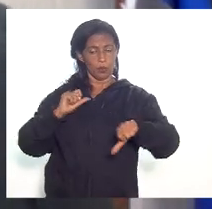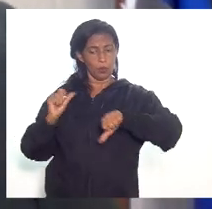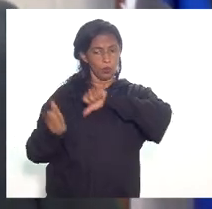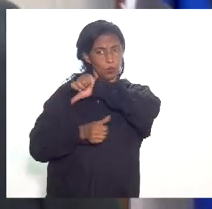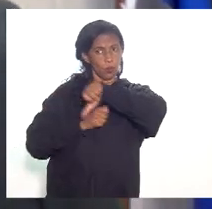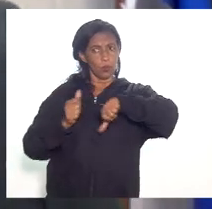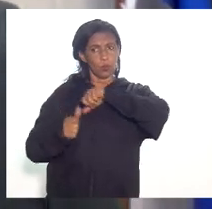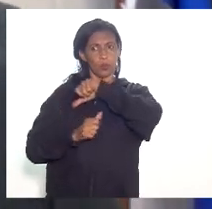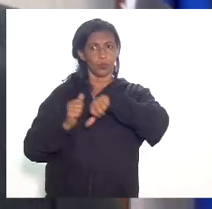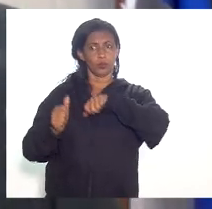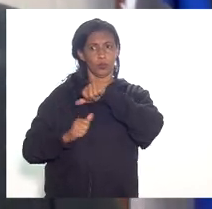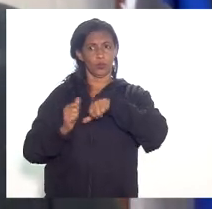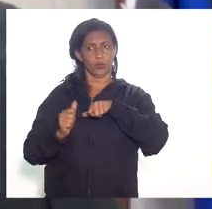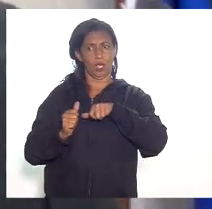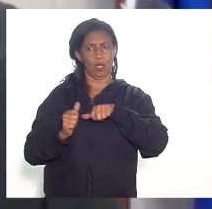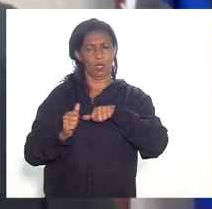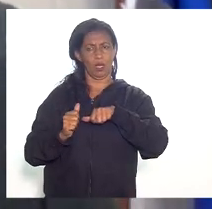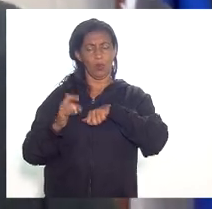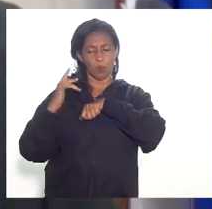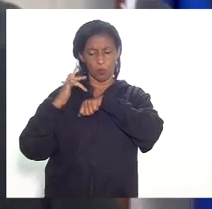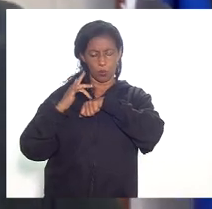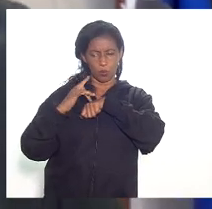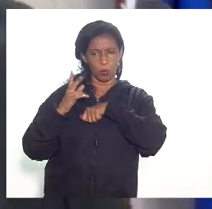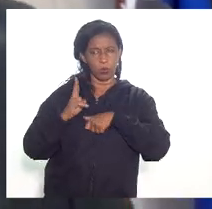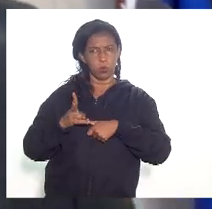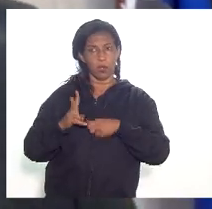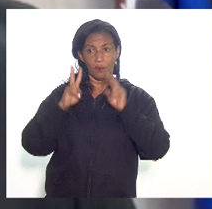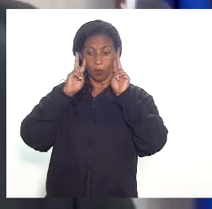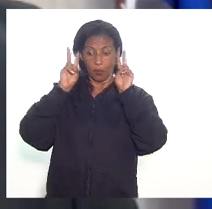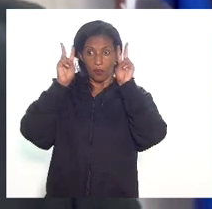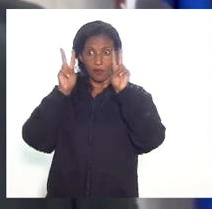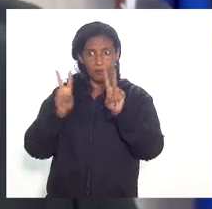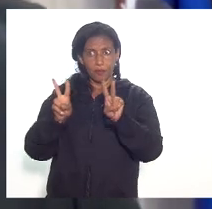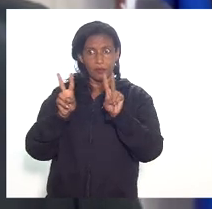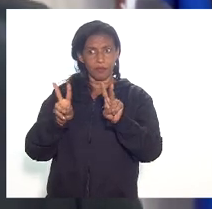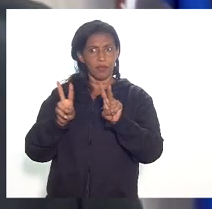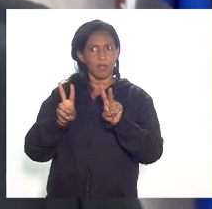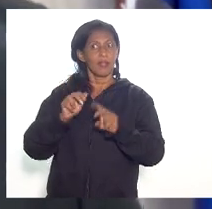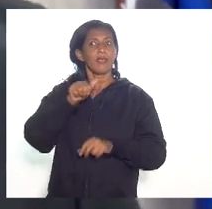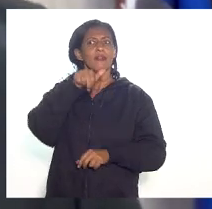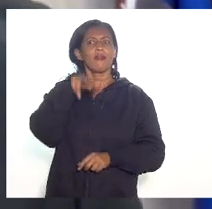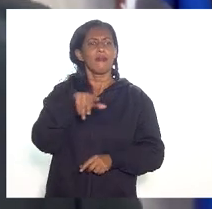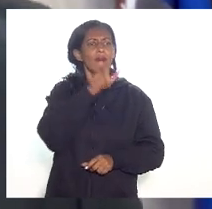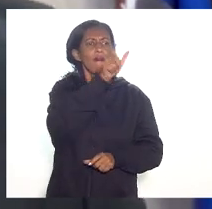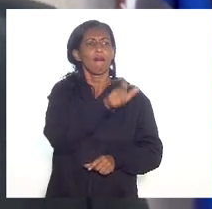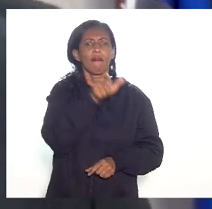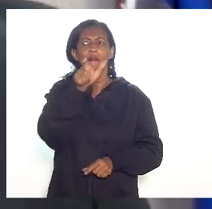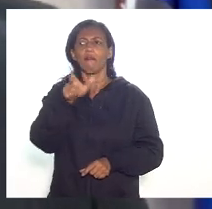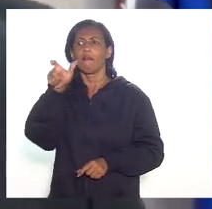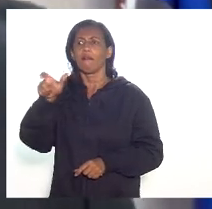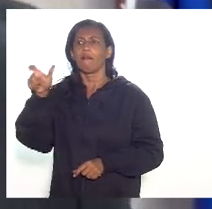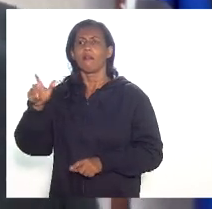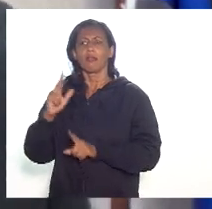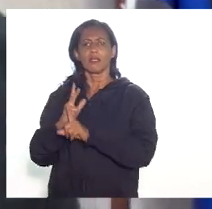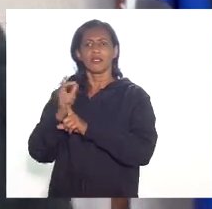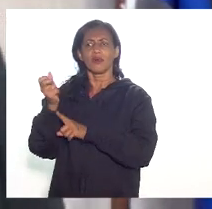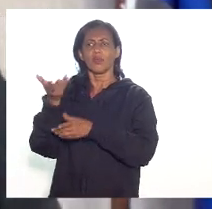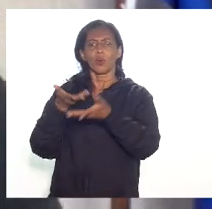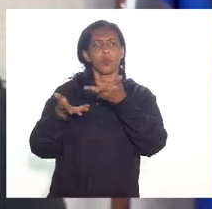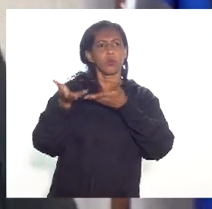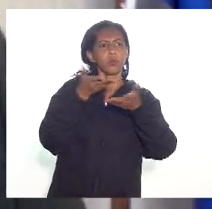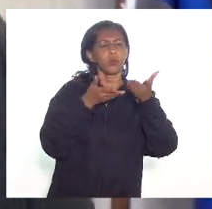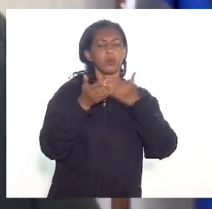que possam definitivamente enxergar quem é quem essa vitória parcial e eu digo